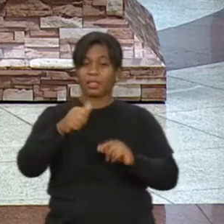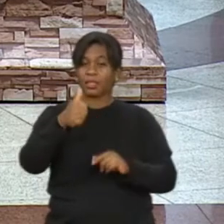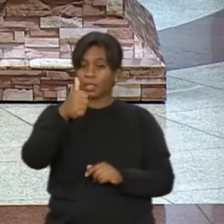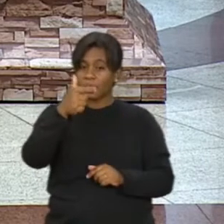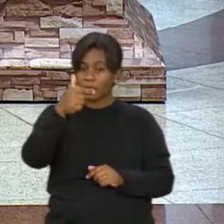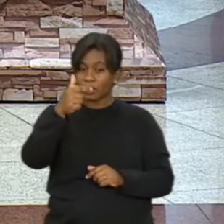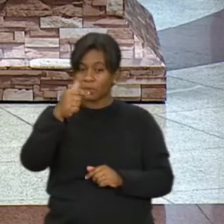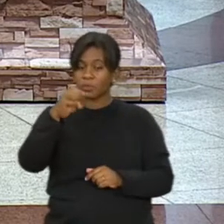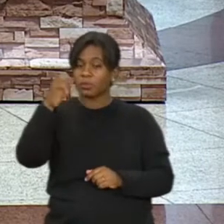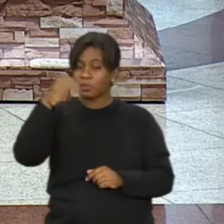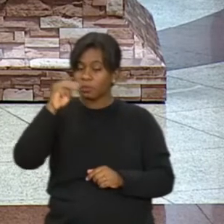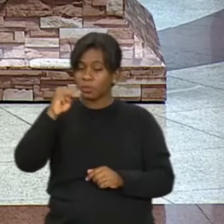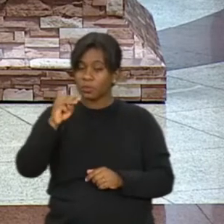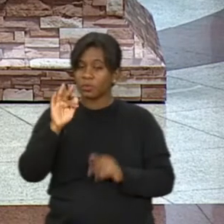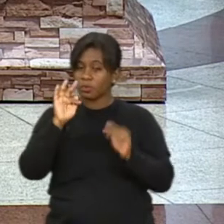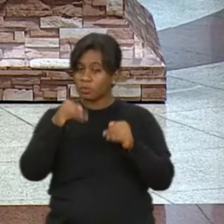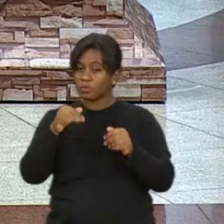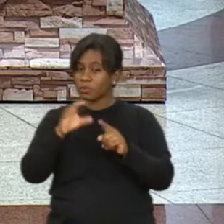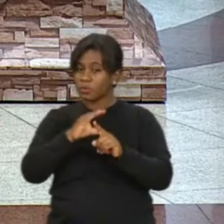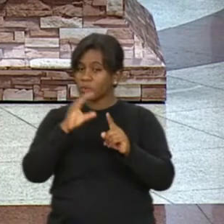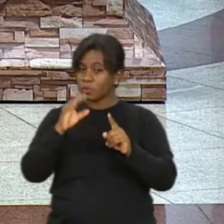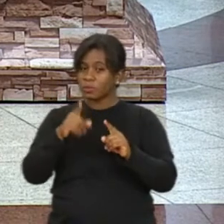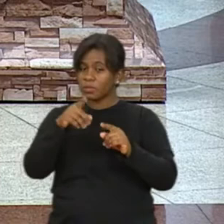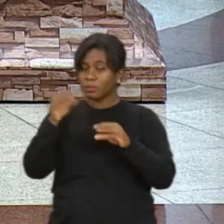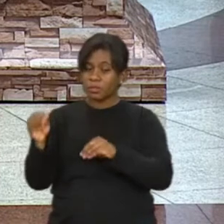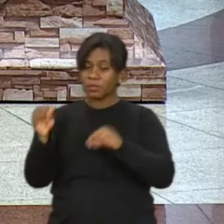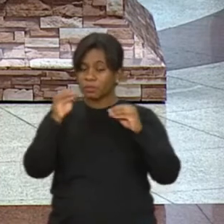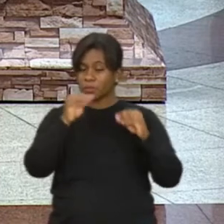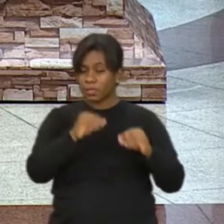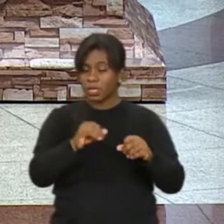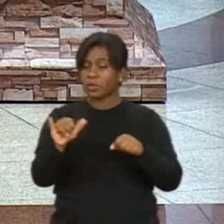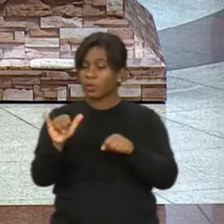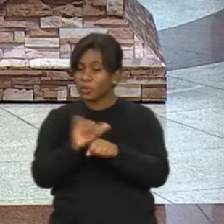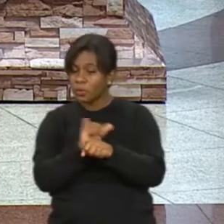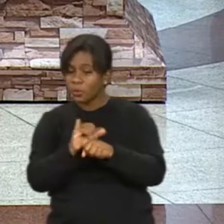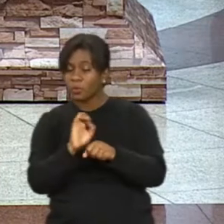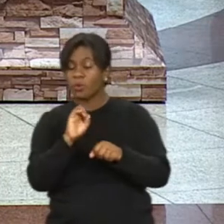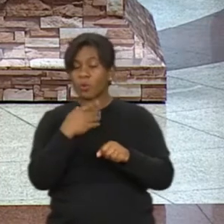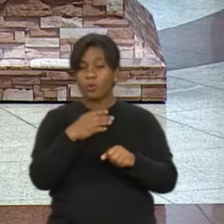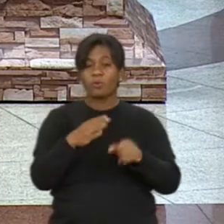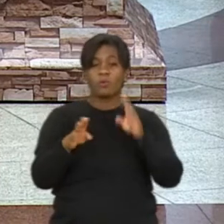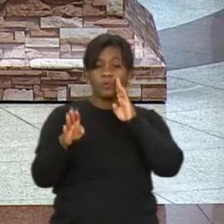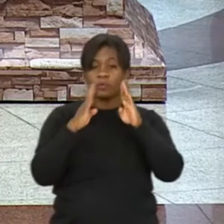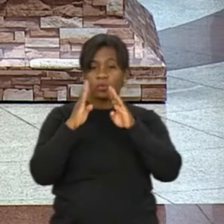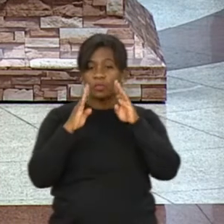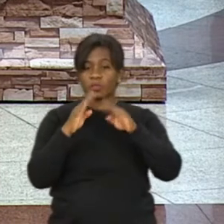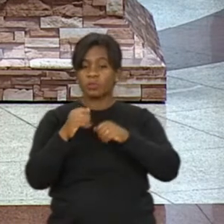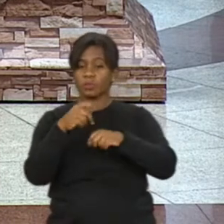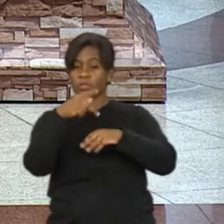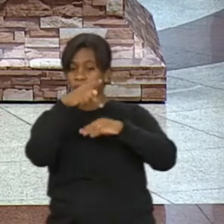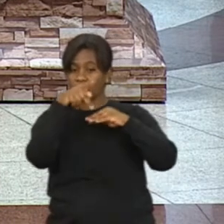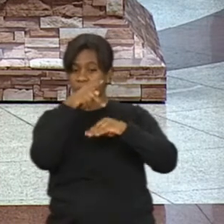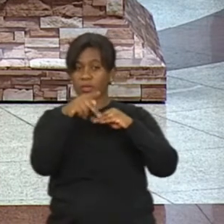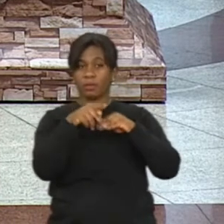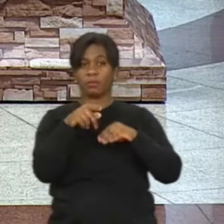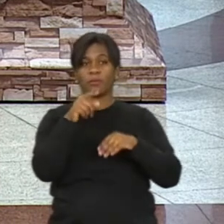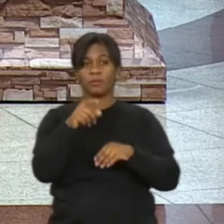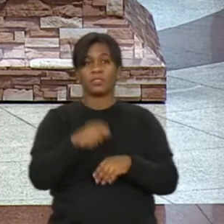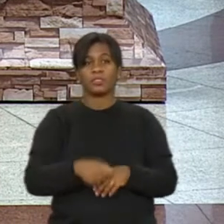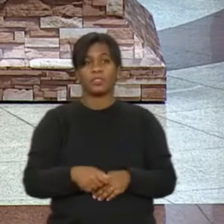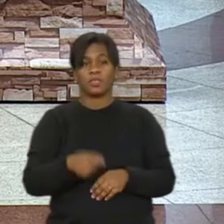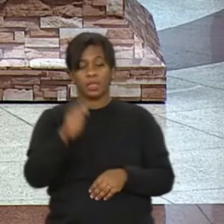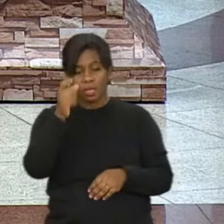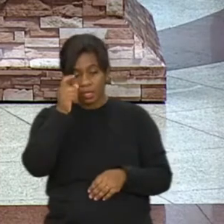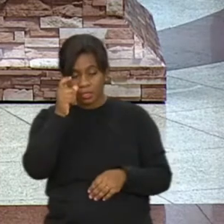essa reunião. Então procure acessar o YouTube ou o Facebook de Del Castilho para você pegar essa palavra toda e